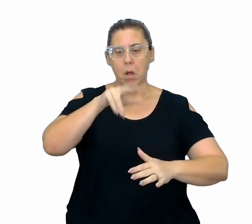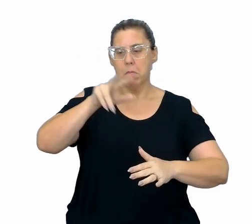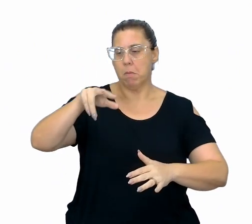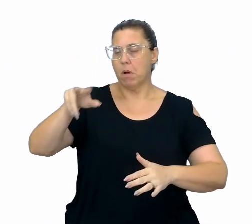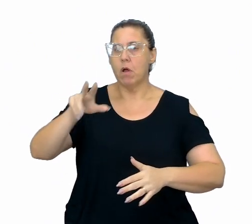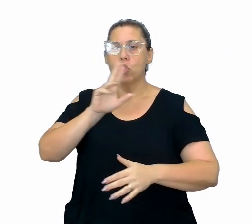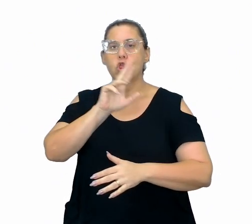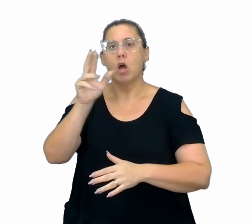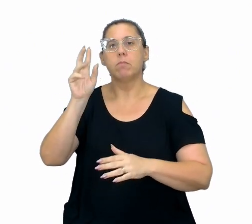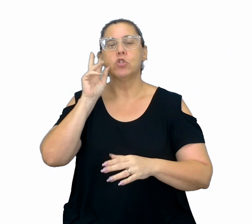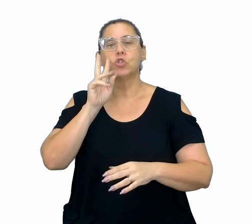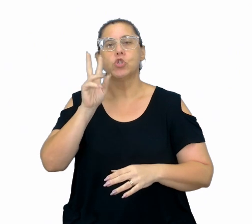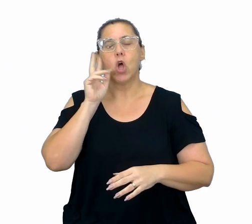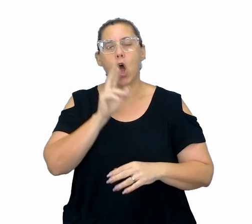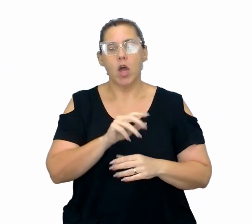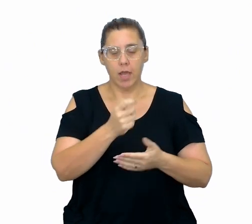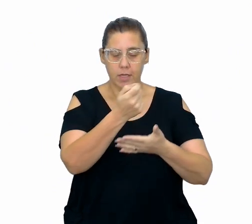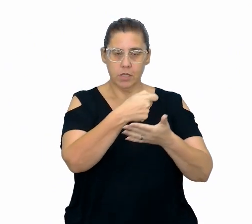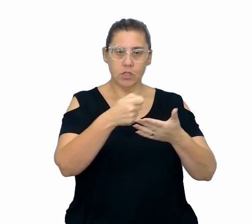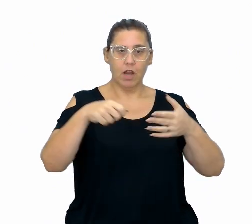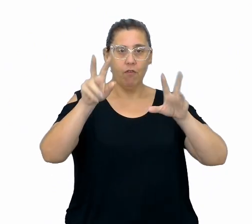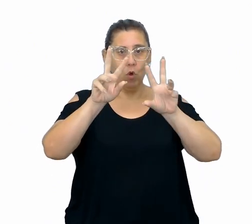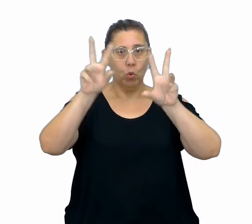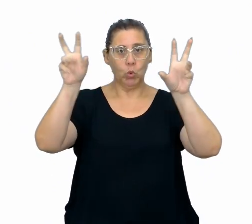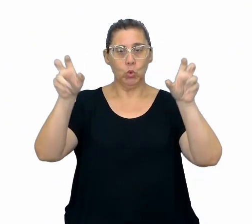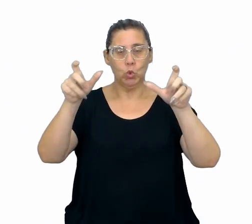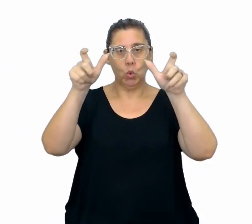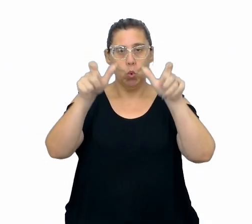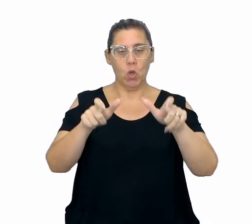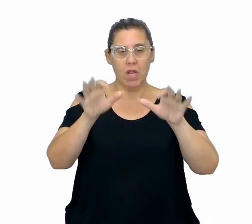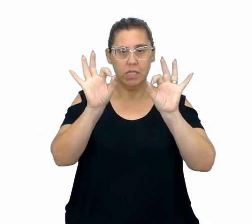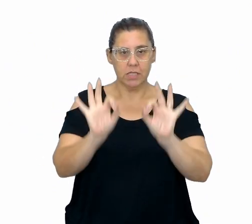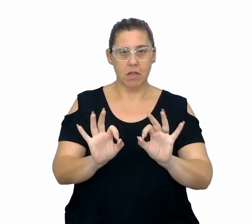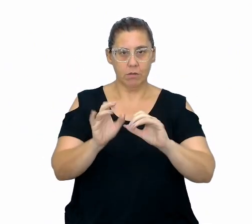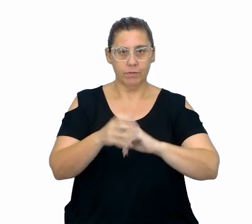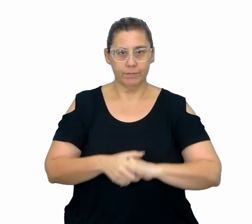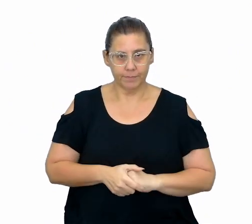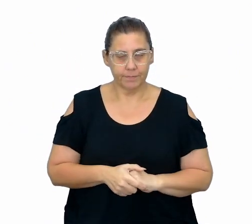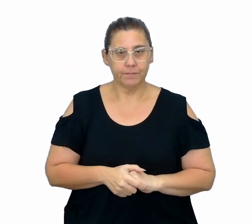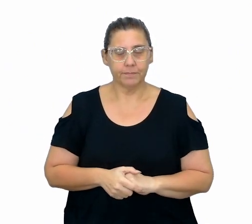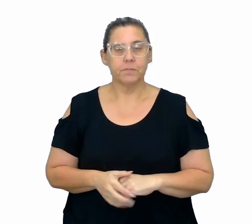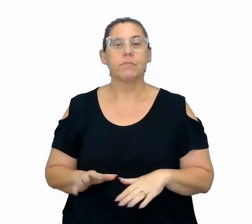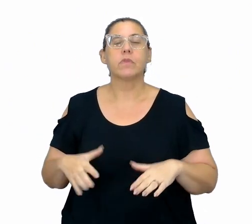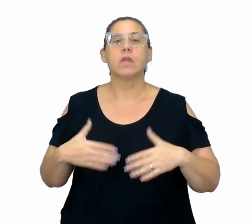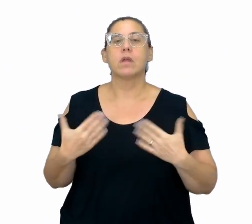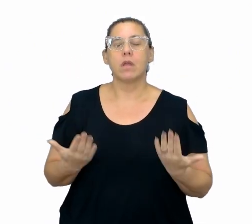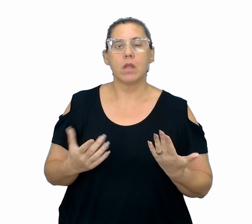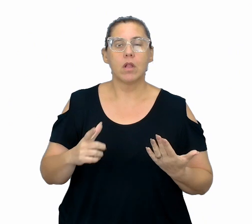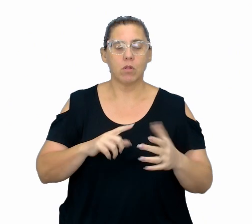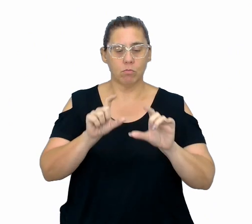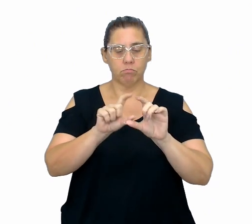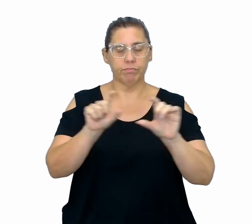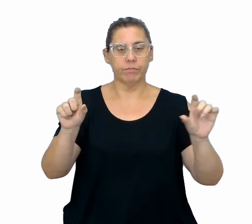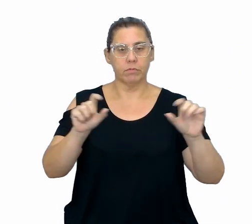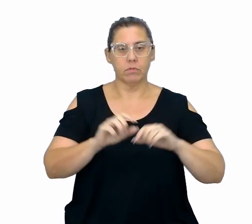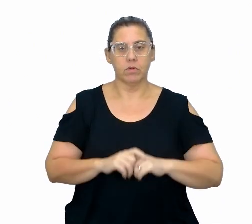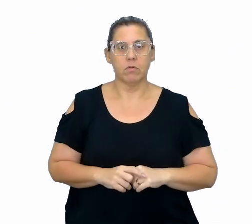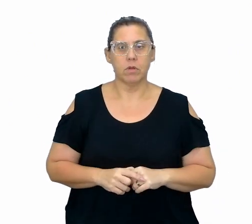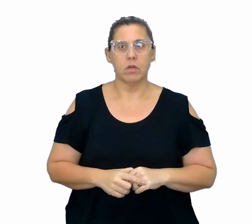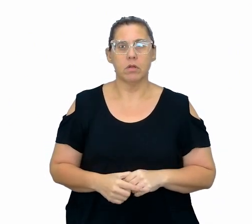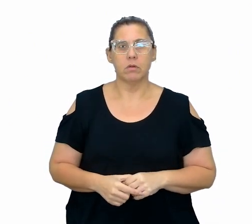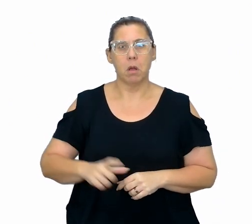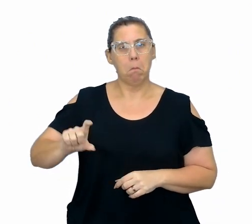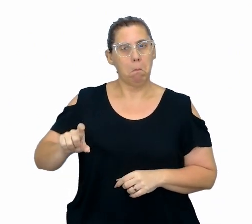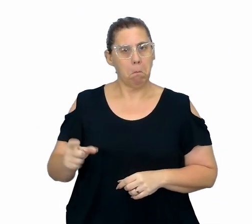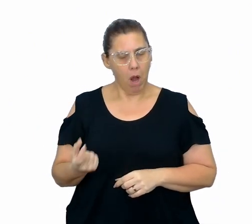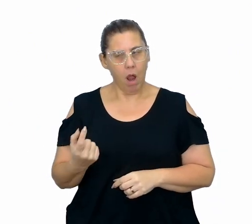da história? Escreva o título no local indicado. Então, tem um trecho aqui. Era uma